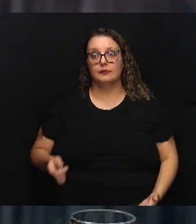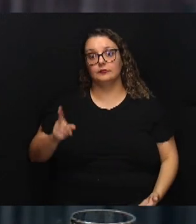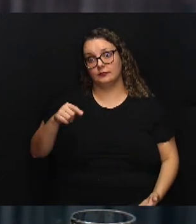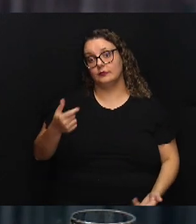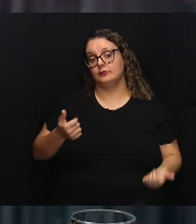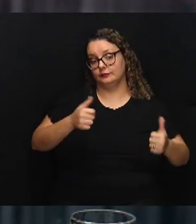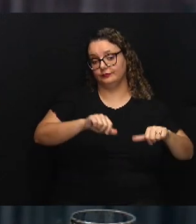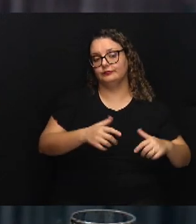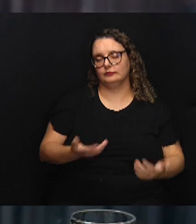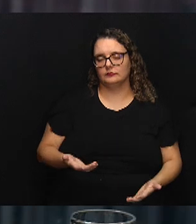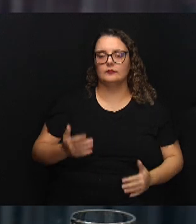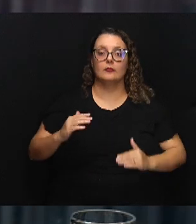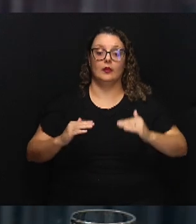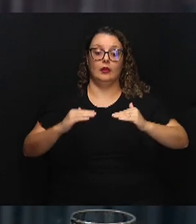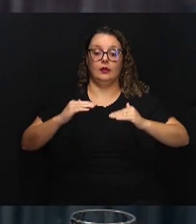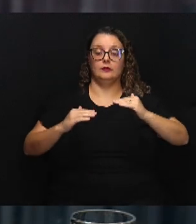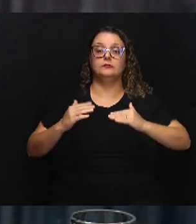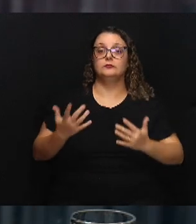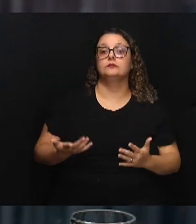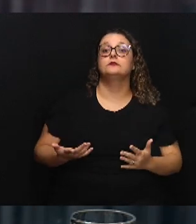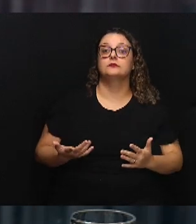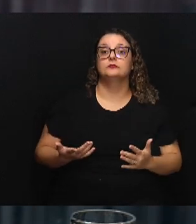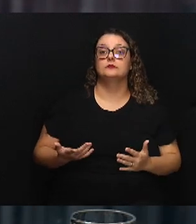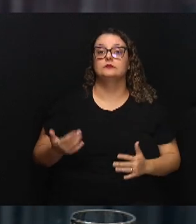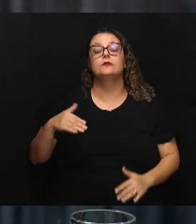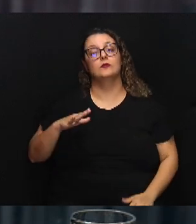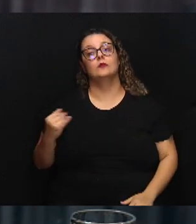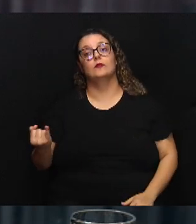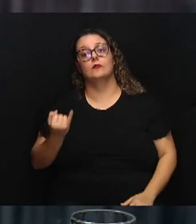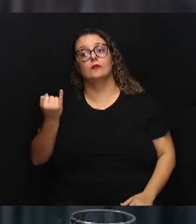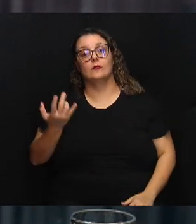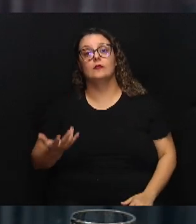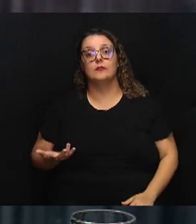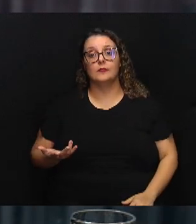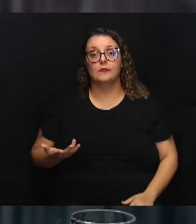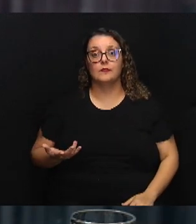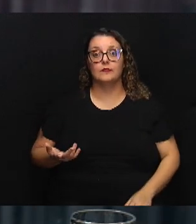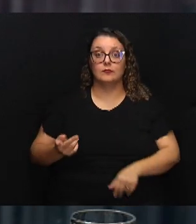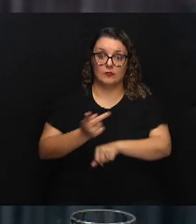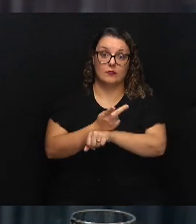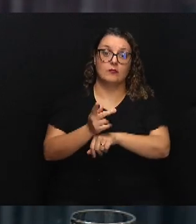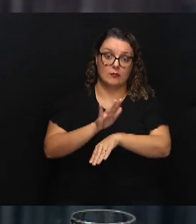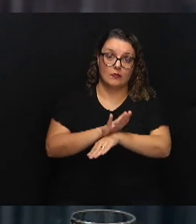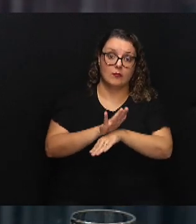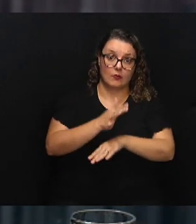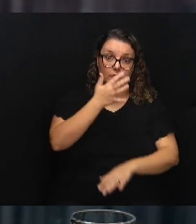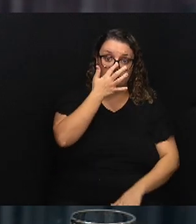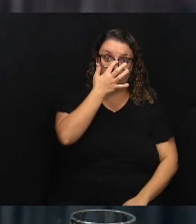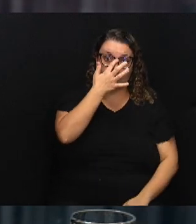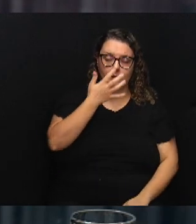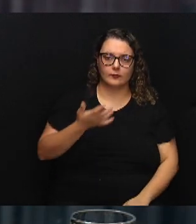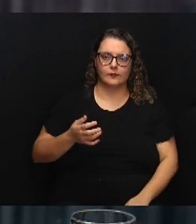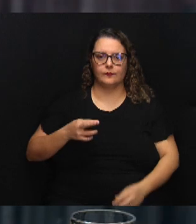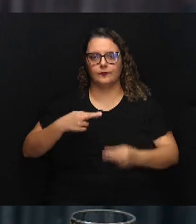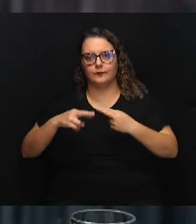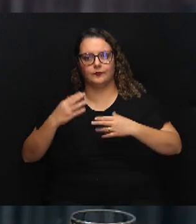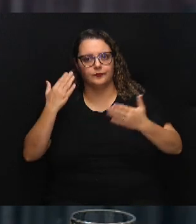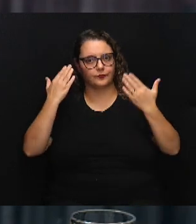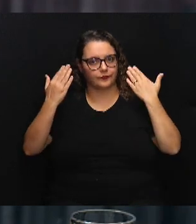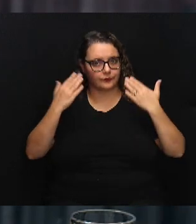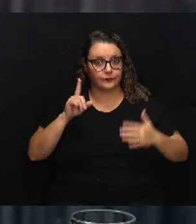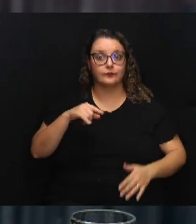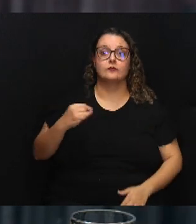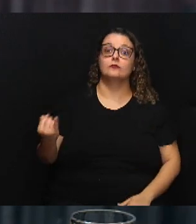do equilíbrio. E a questão é, o mais importante é procurar ajuda, né? Essa questão da psicologia é